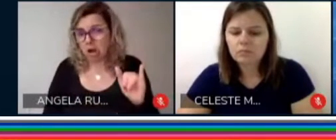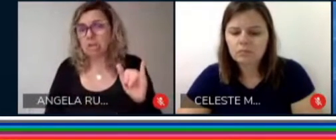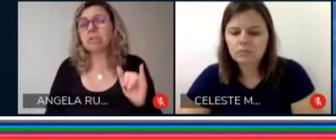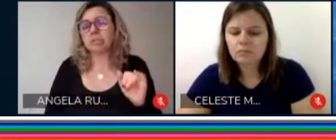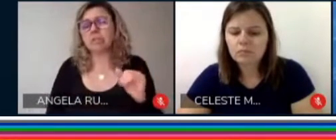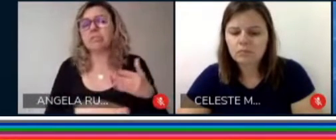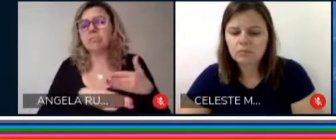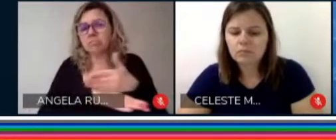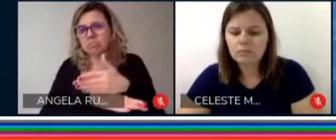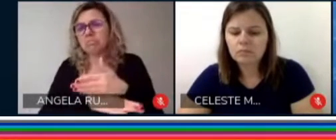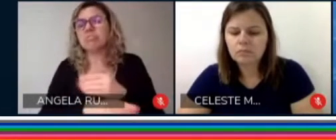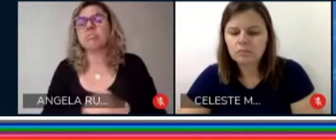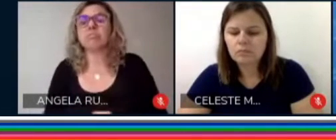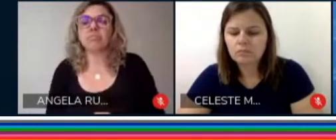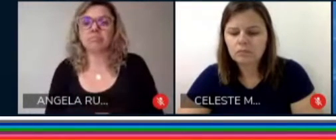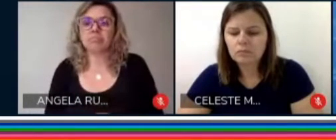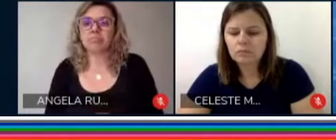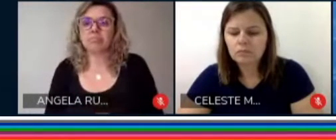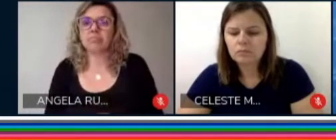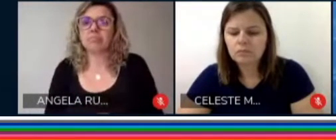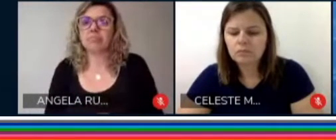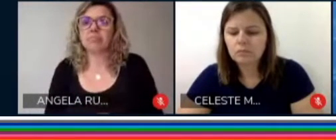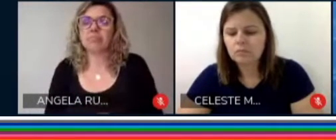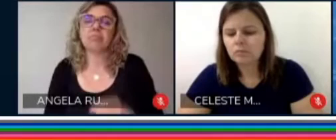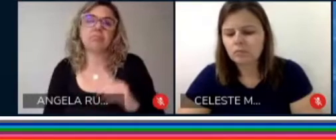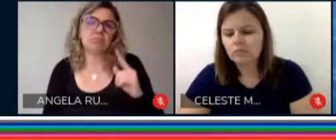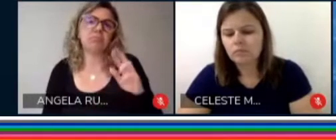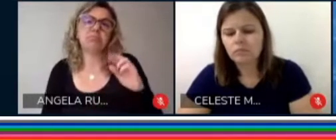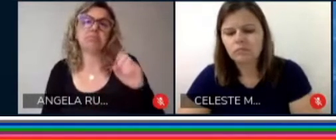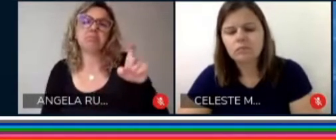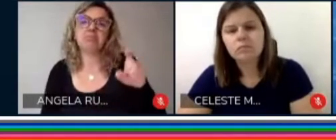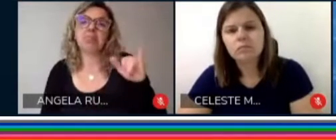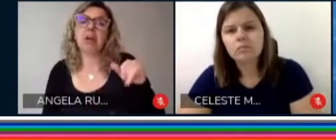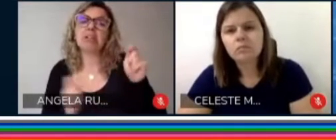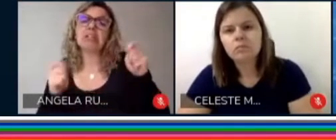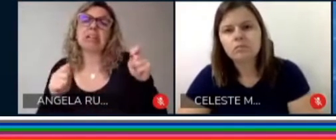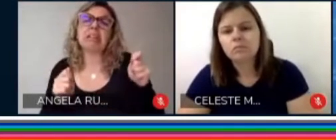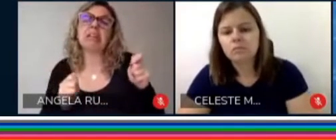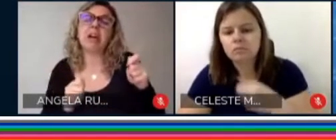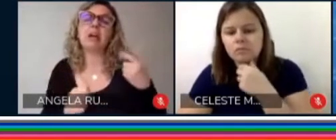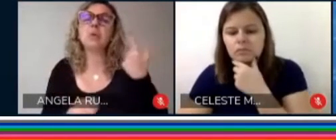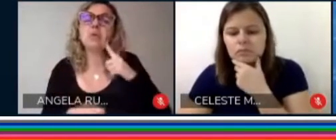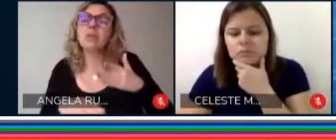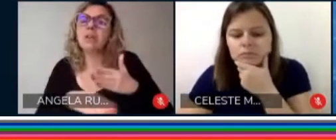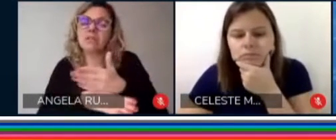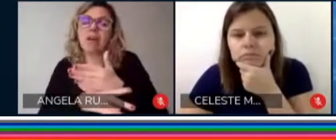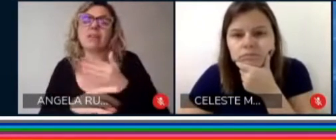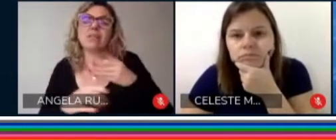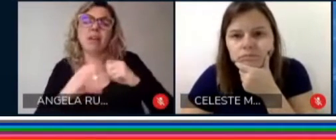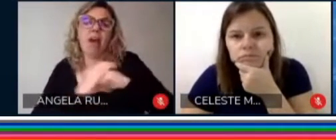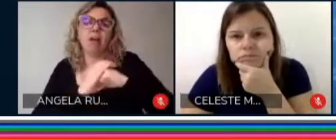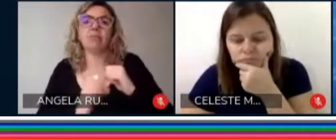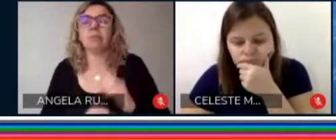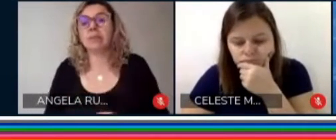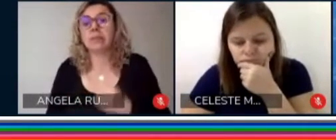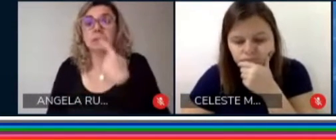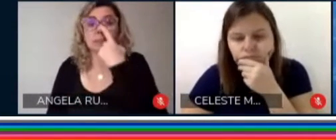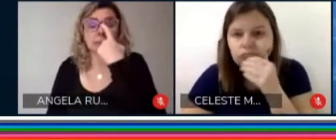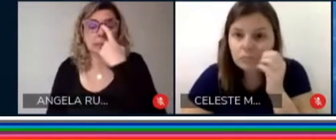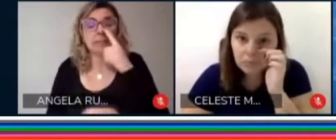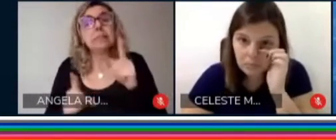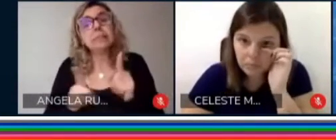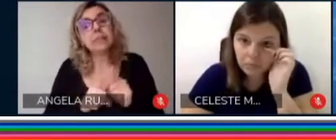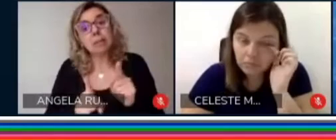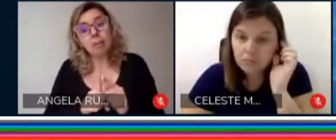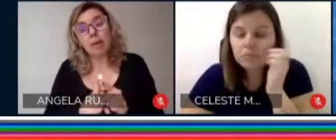não vou me ater aqui. O proxy já dá uma boa possibilidade, né? E eu posso